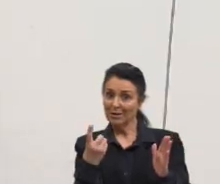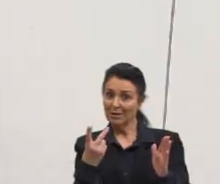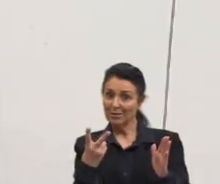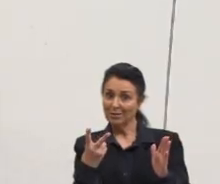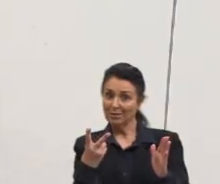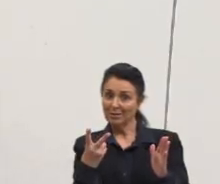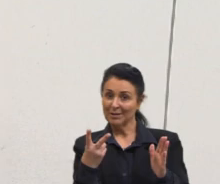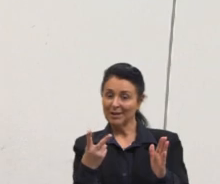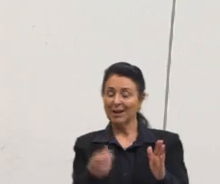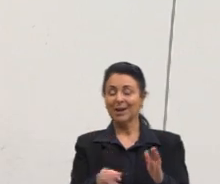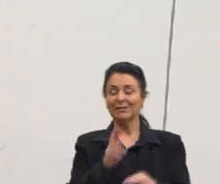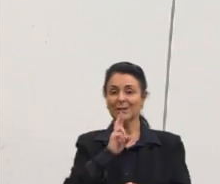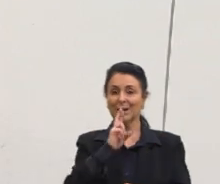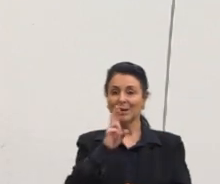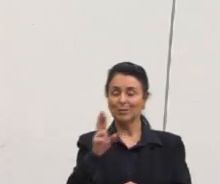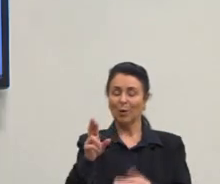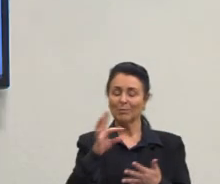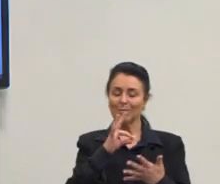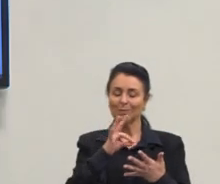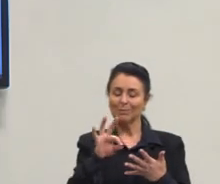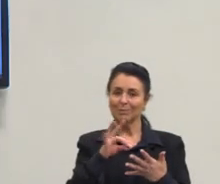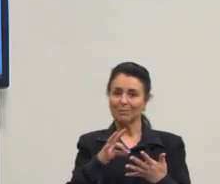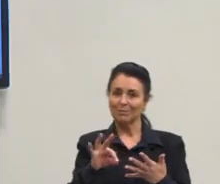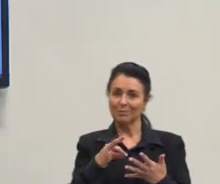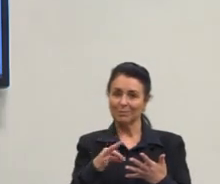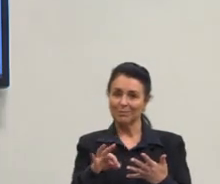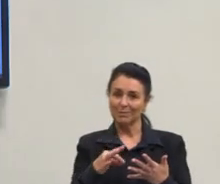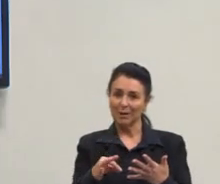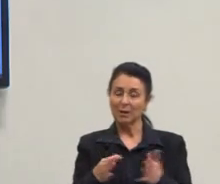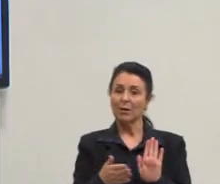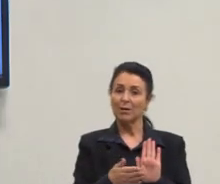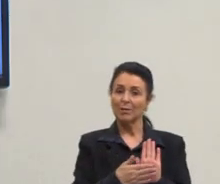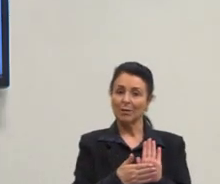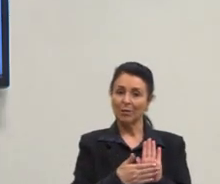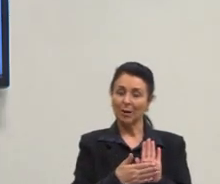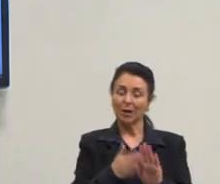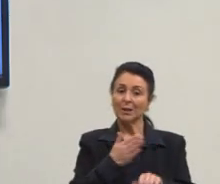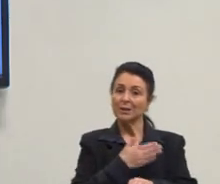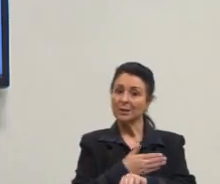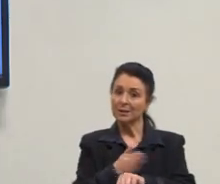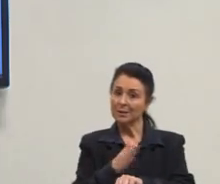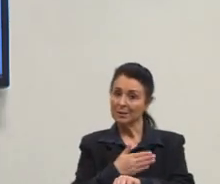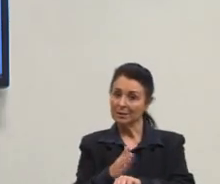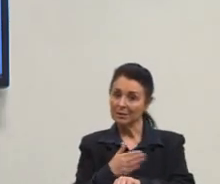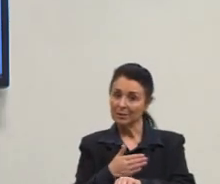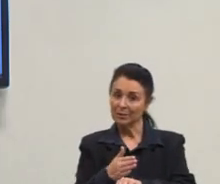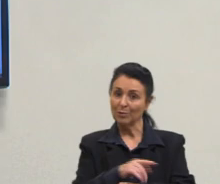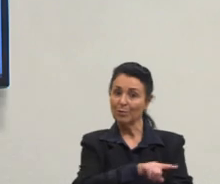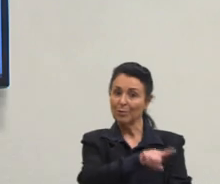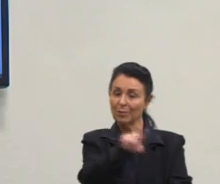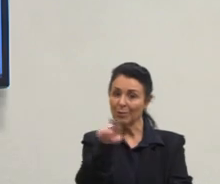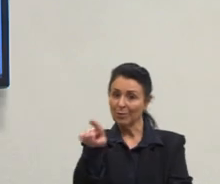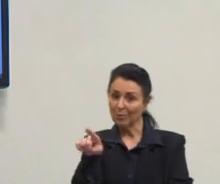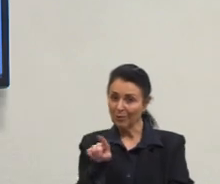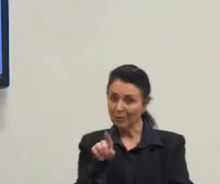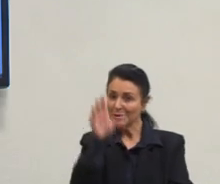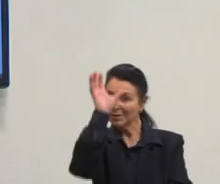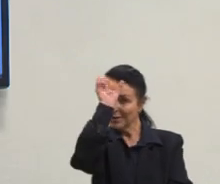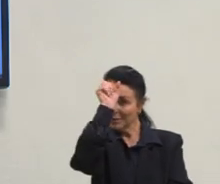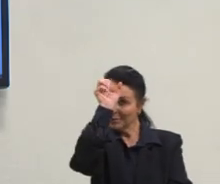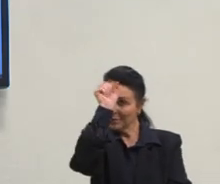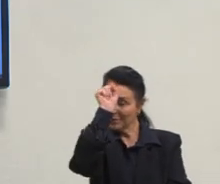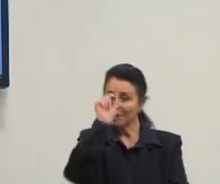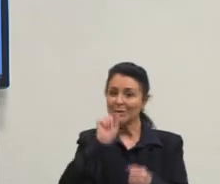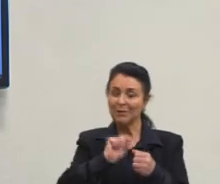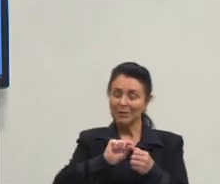resposta mais detalhada para nossa terceira proposta de exercício de fixação para que vocês então se apropriem de